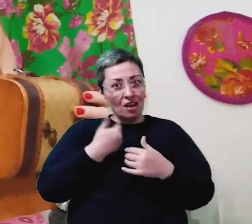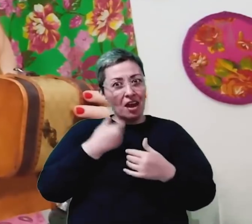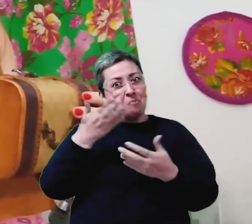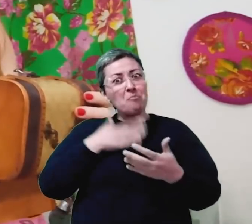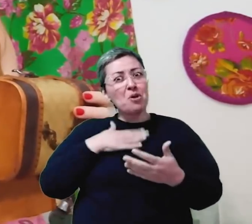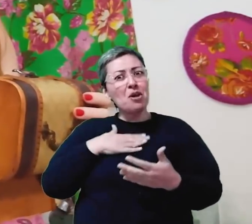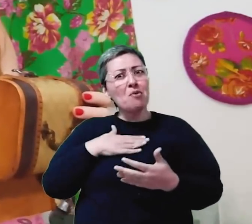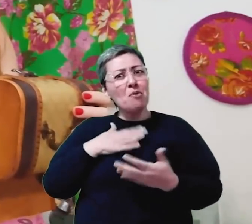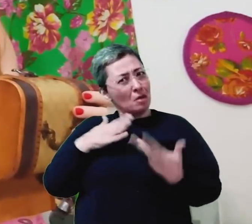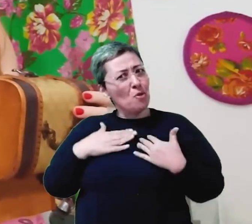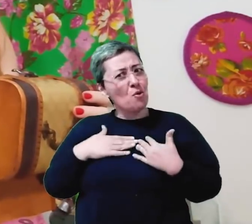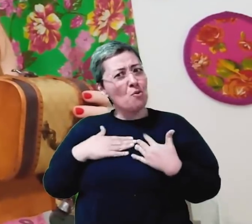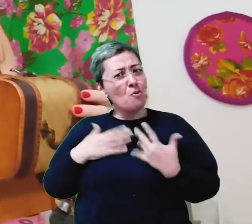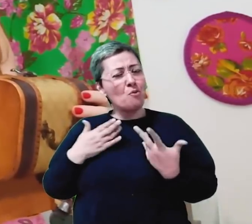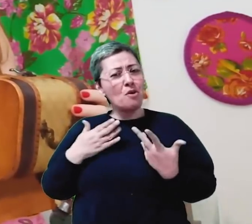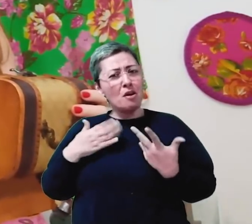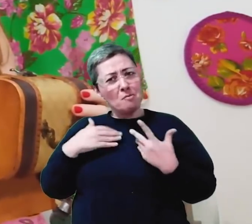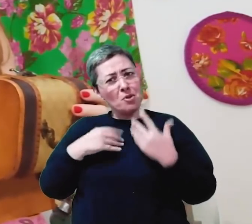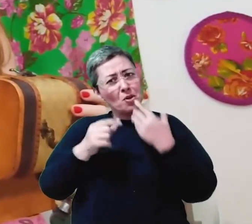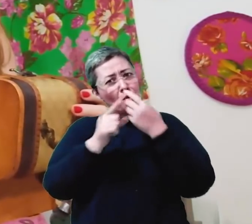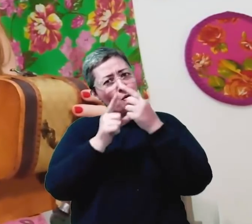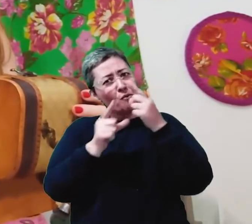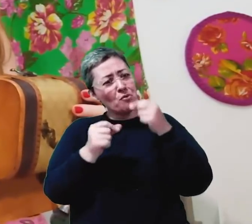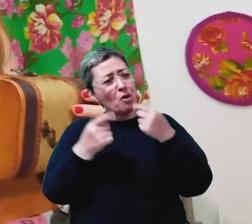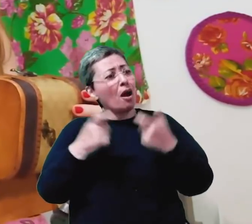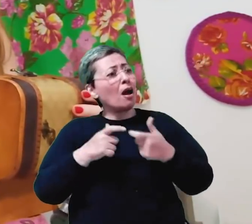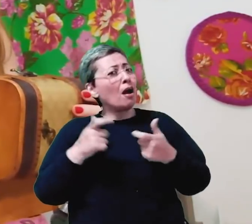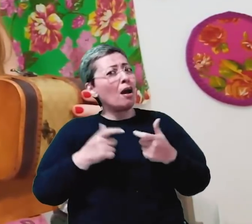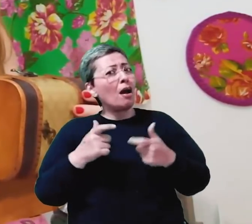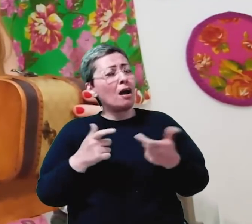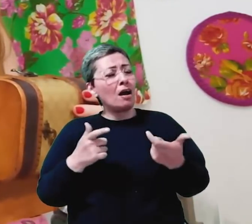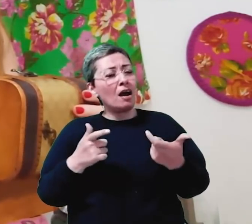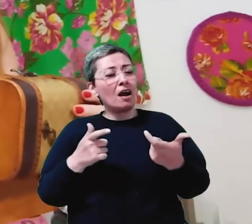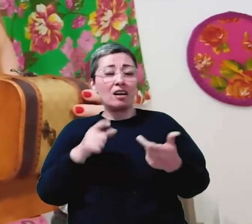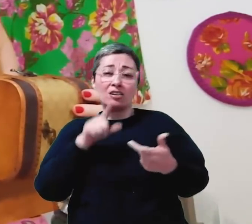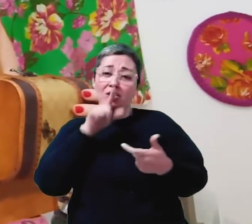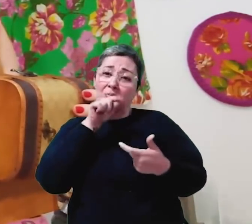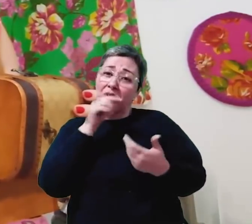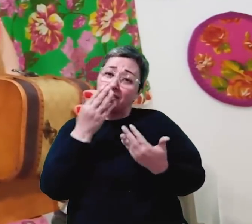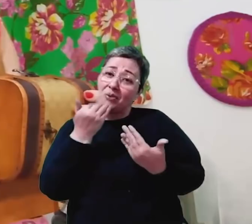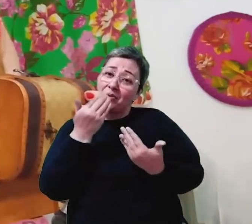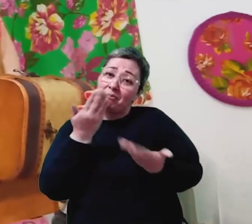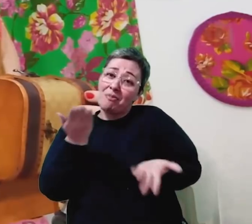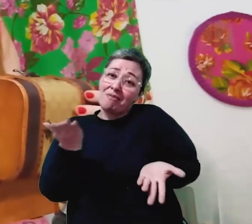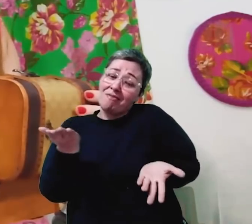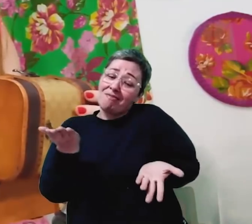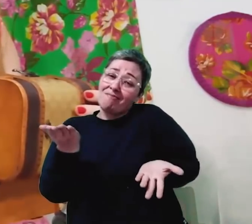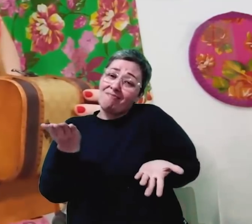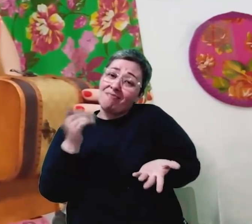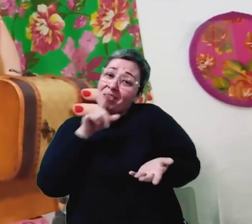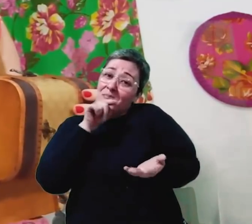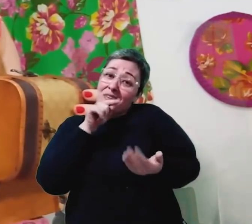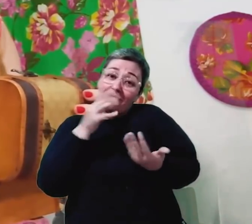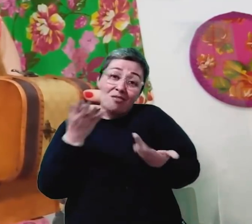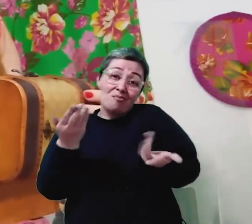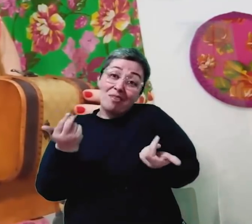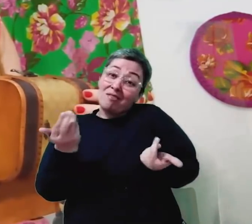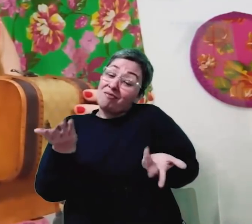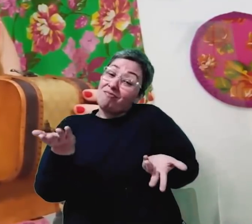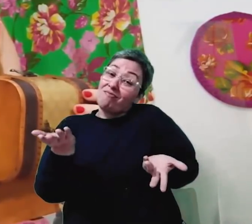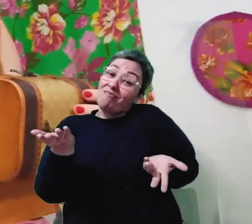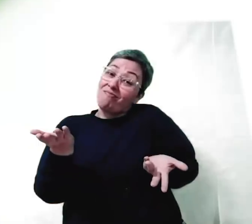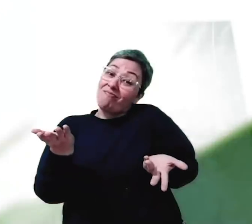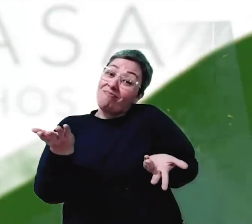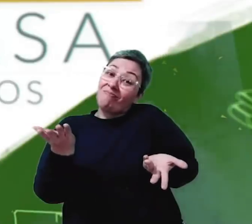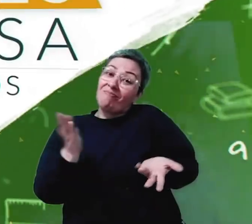meu, meu figo onde está? Passarinho comeu, passarinho comeu.